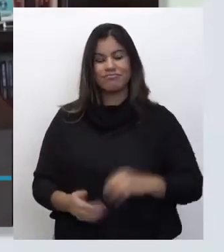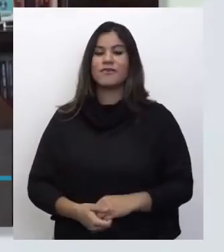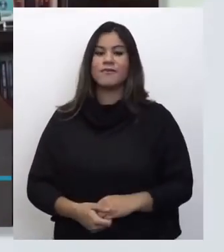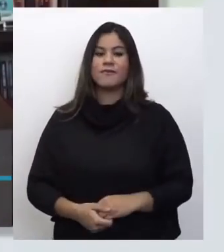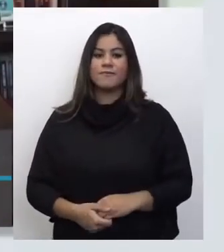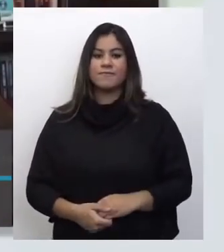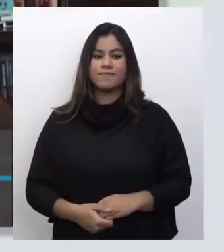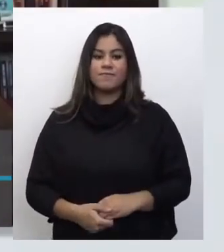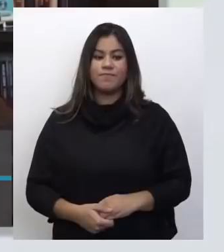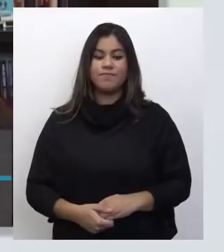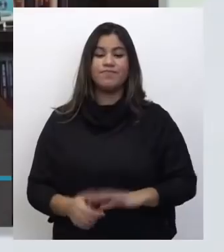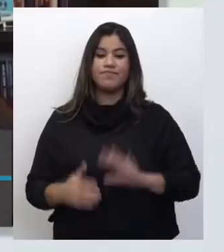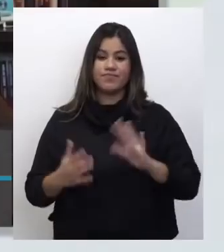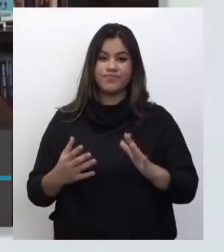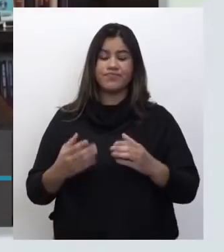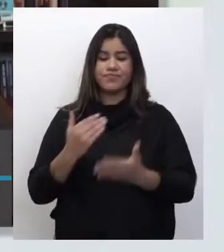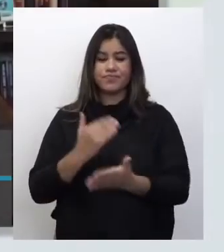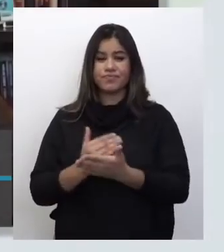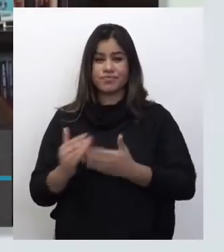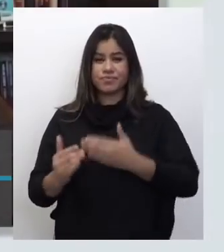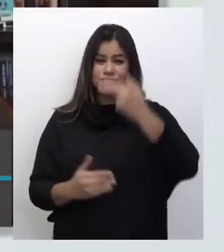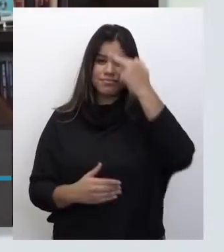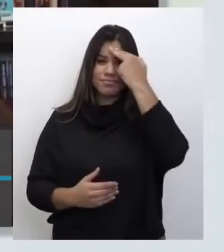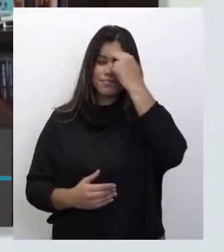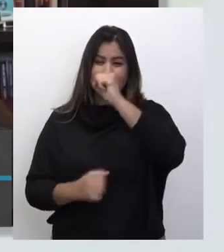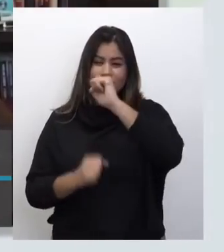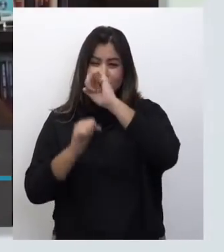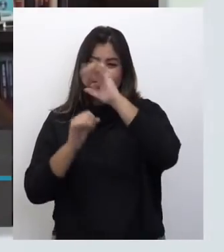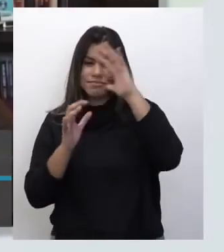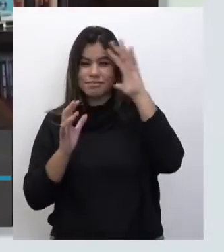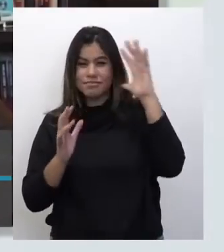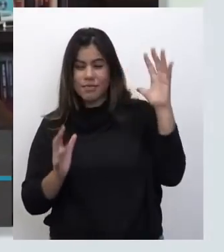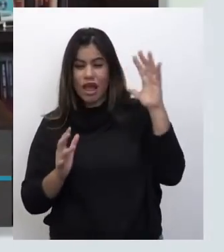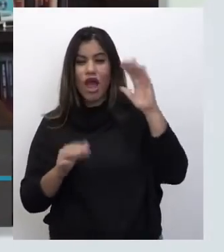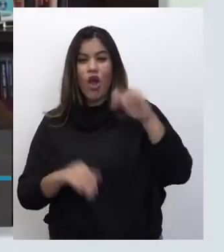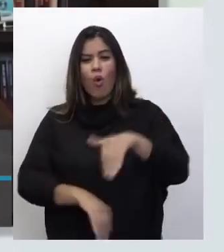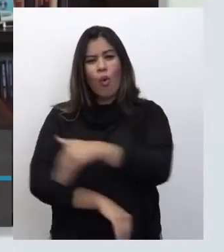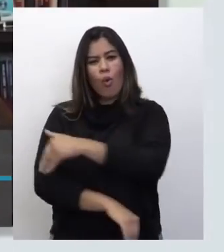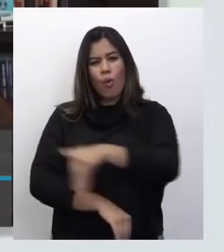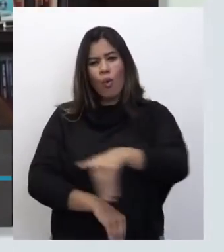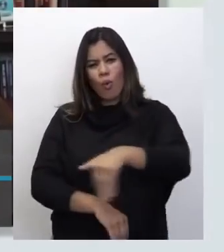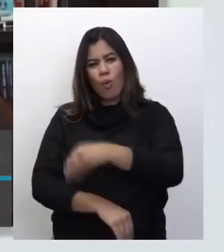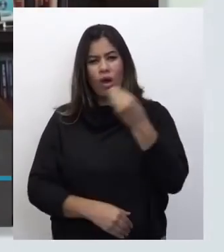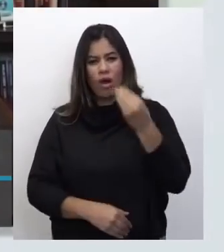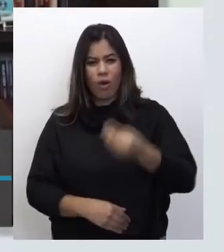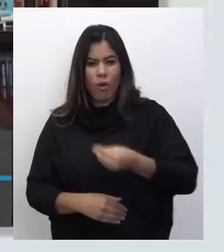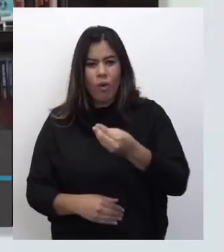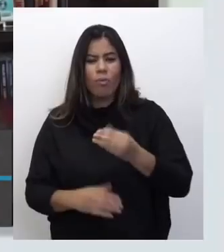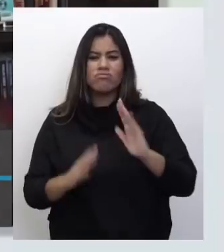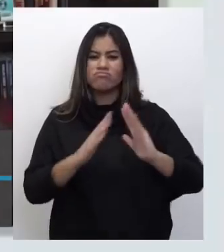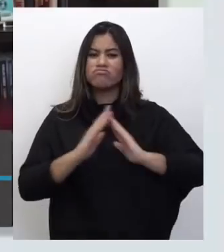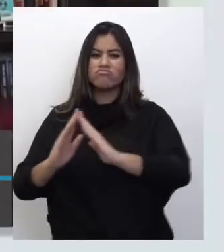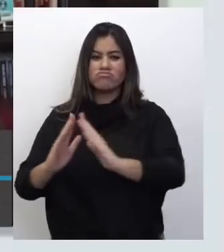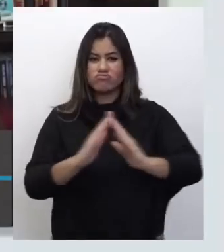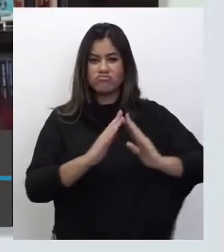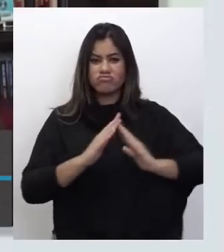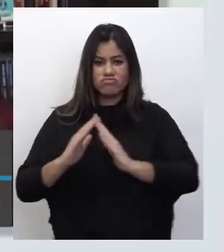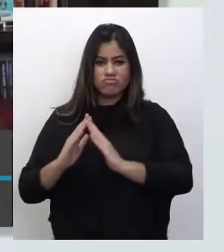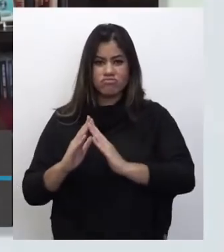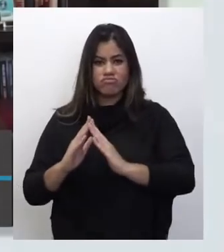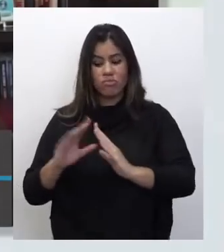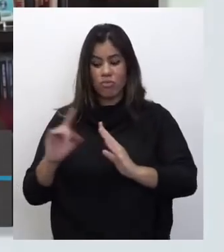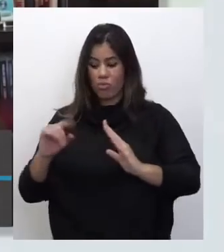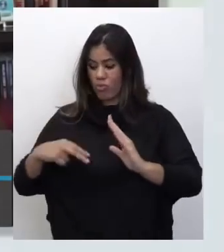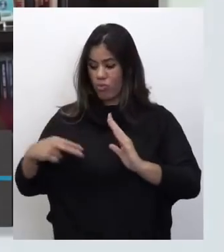começar imaginando como nós gostaríamos que fosse a nossa rua, o nosso bairro, o entorno do lugar onde a